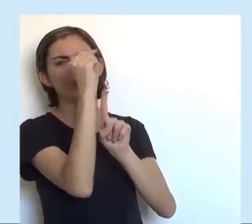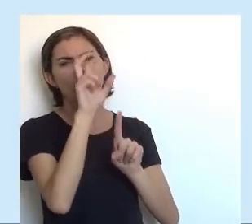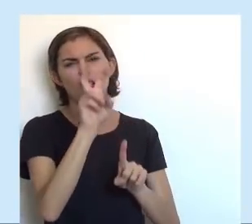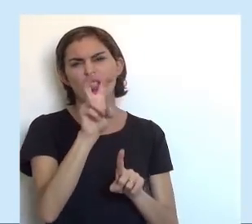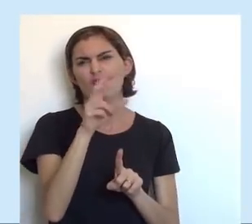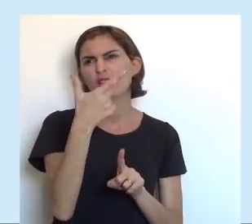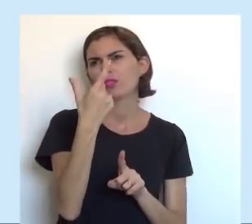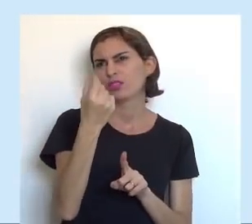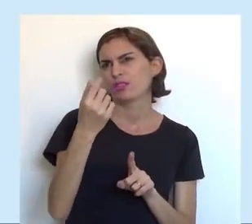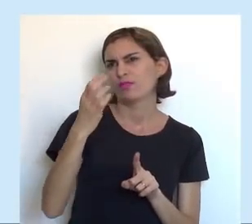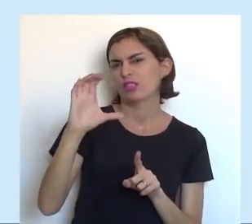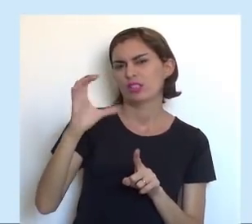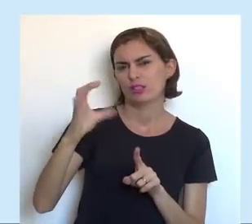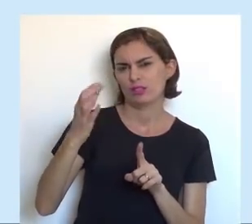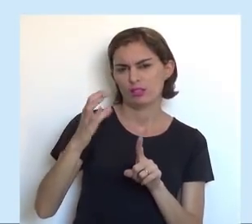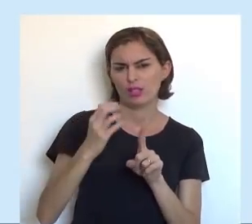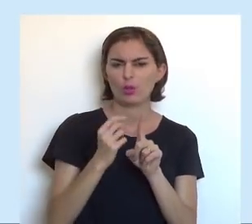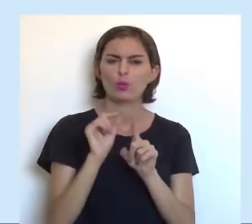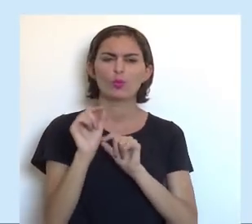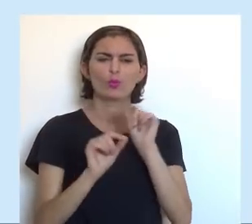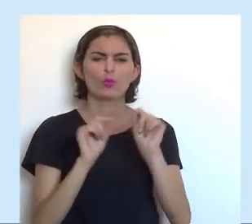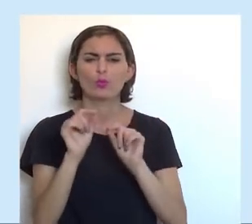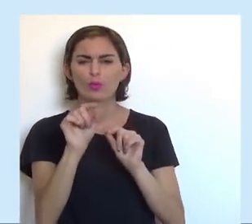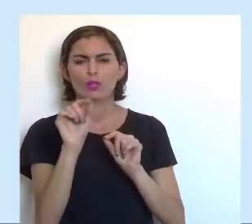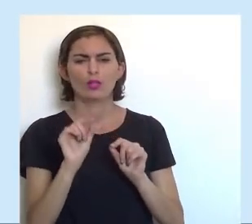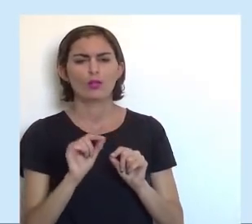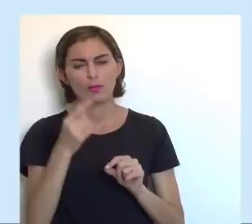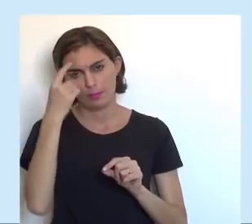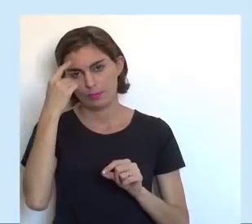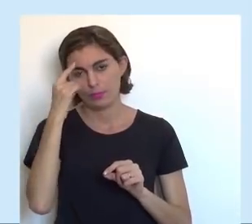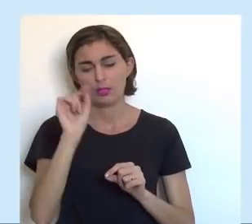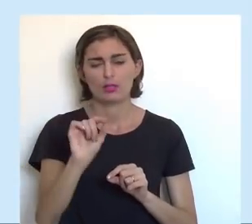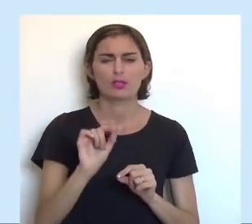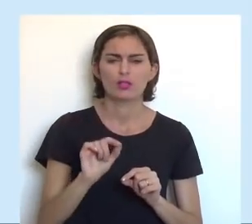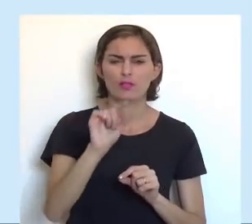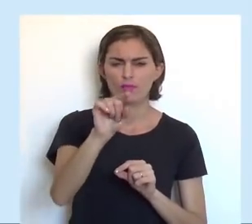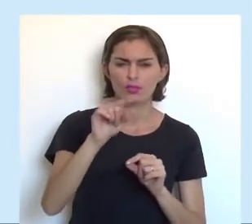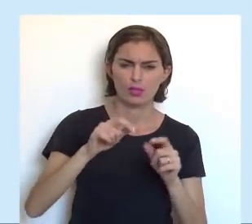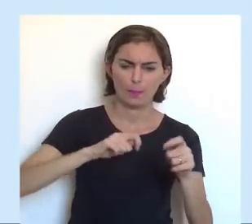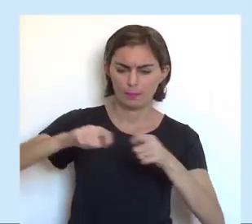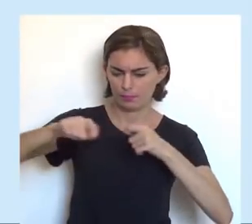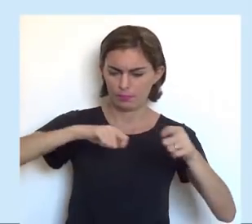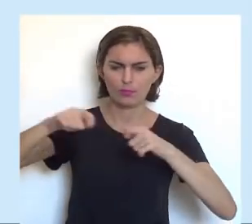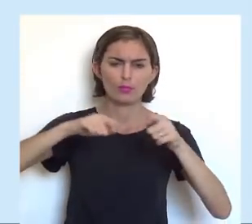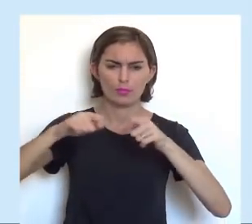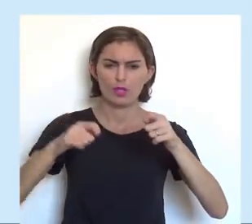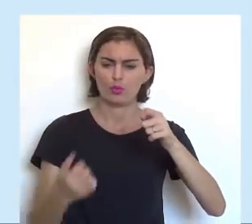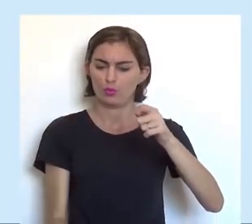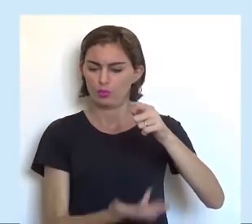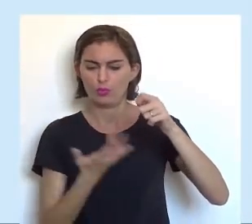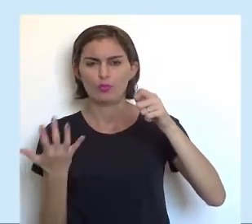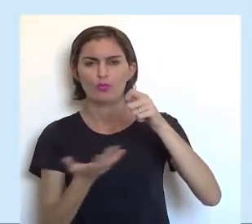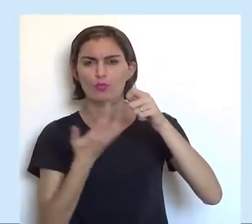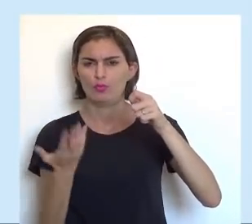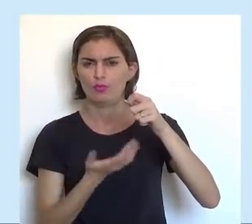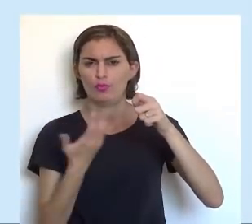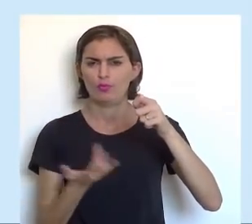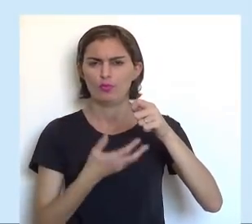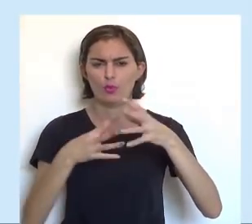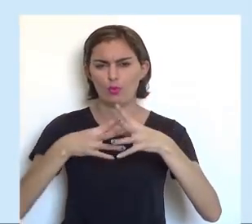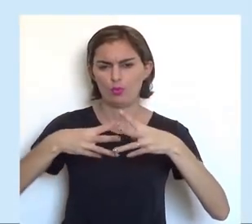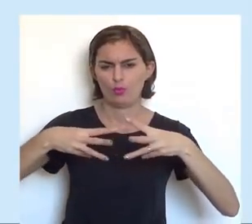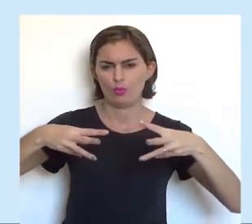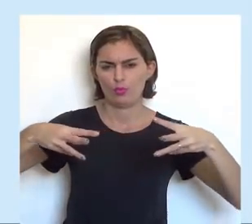de 520 graus Celsius. Flávio, o que é pirólise? Imagina só, você pega um plástico, toca fogo no plástico, o